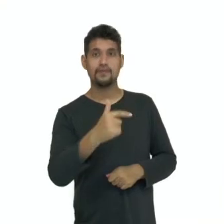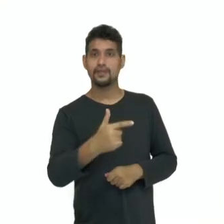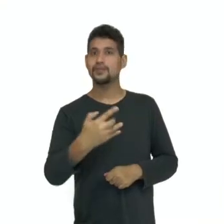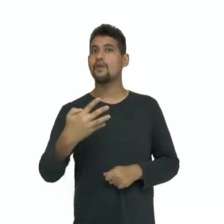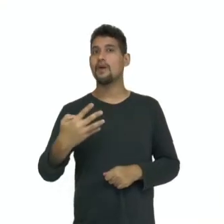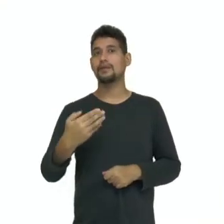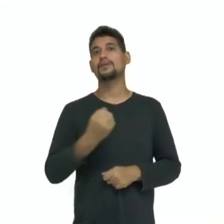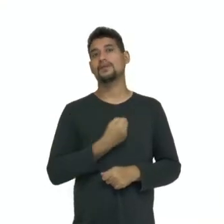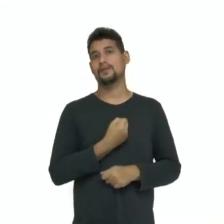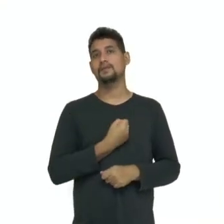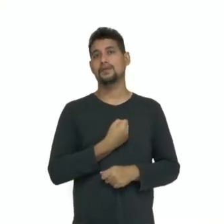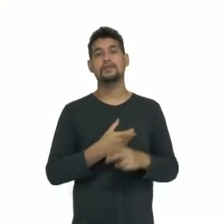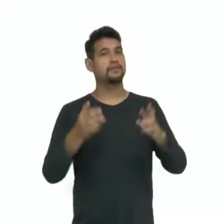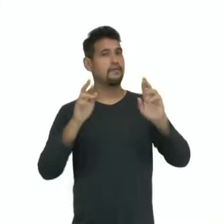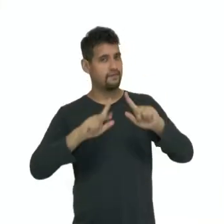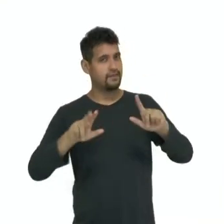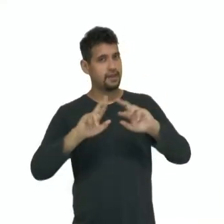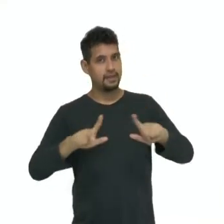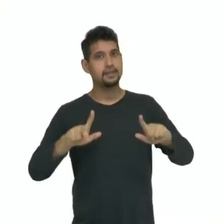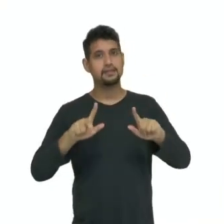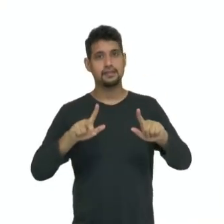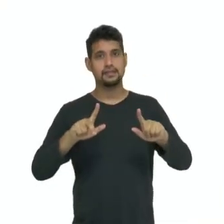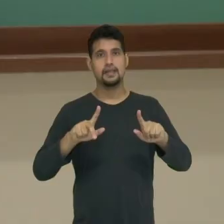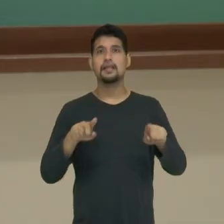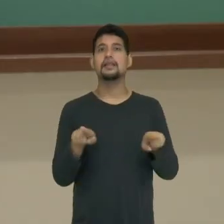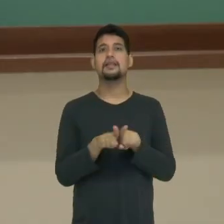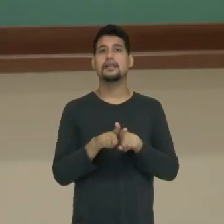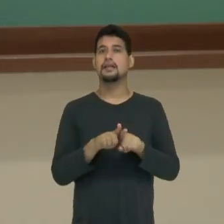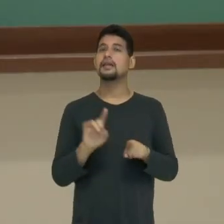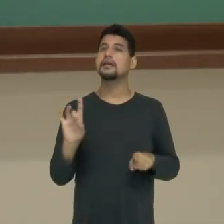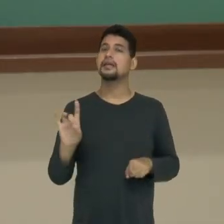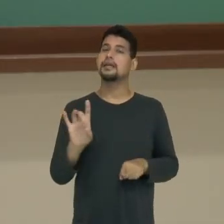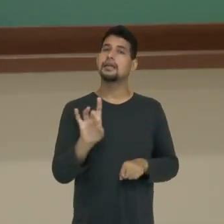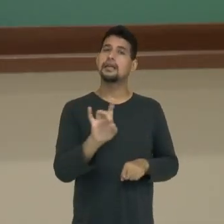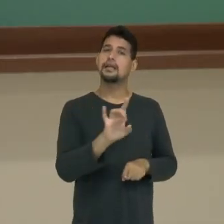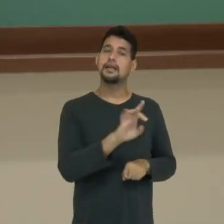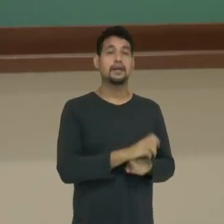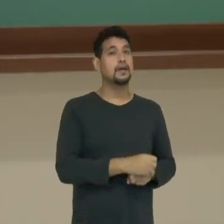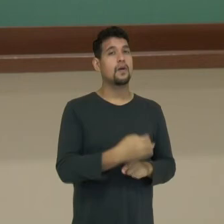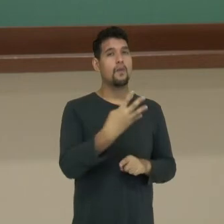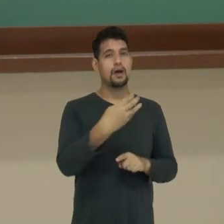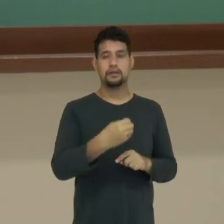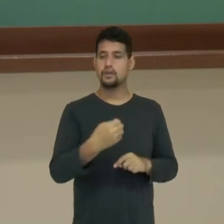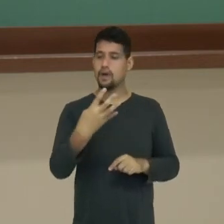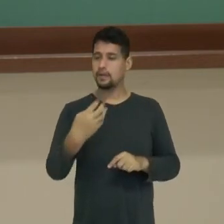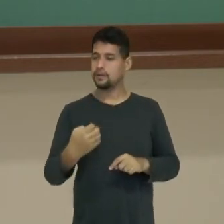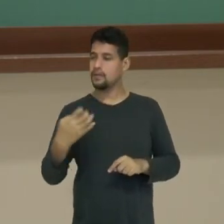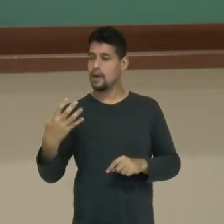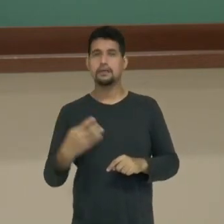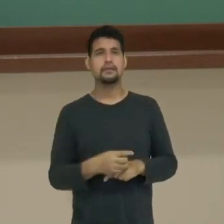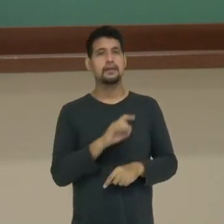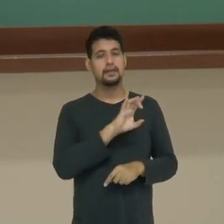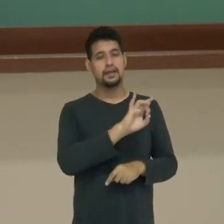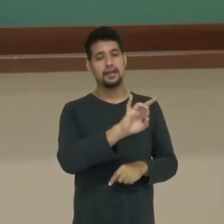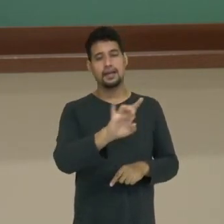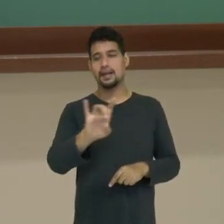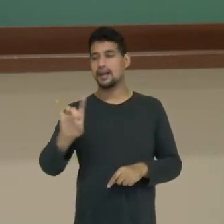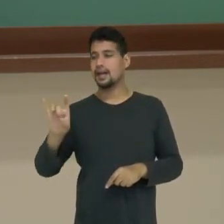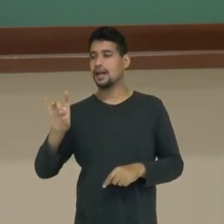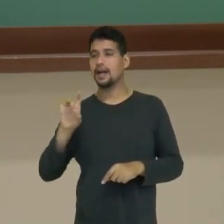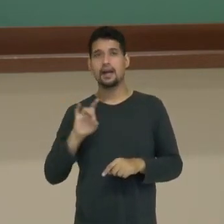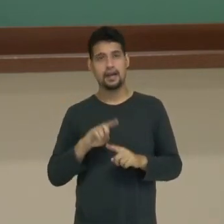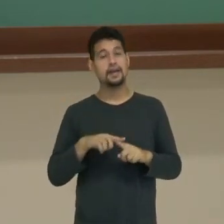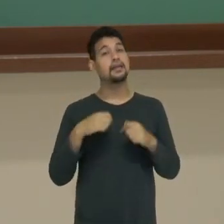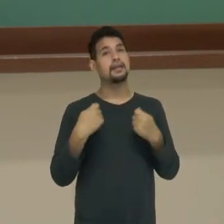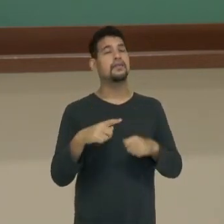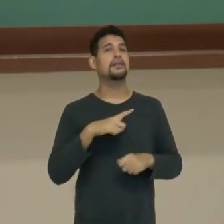3.024 números diferentes tomados, né, de 4 a 4. Então, cada situação eu vou